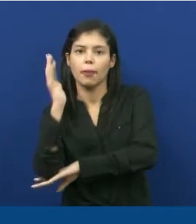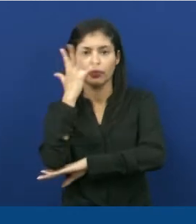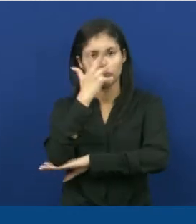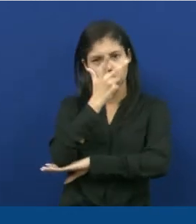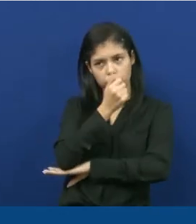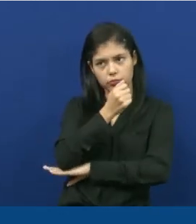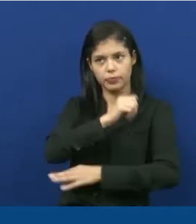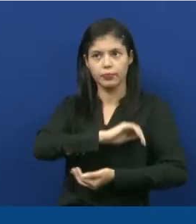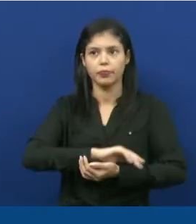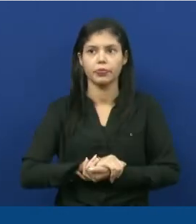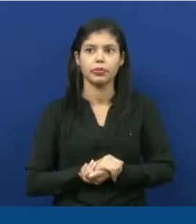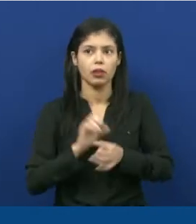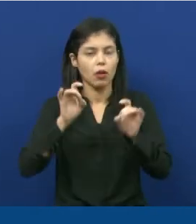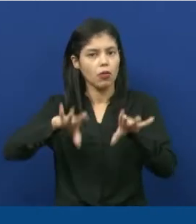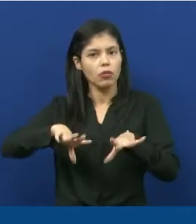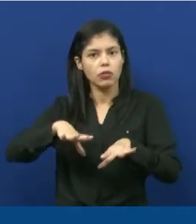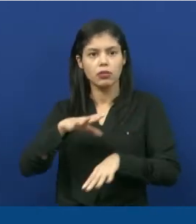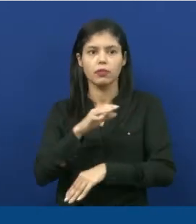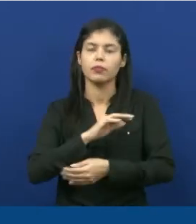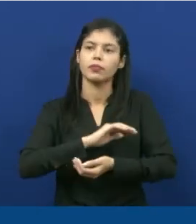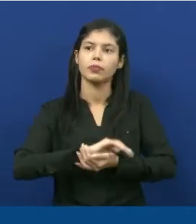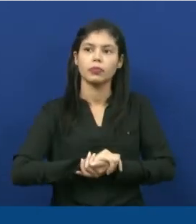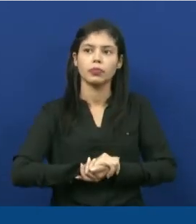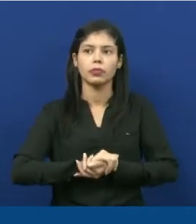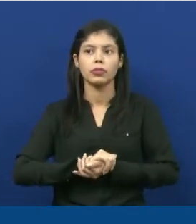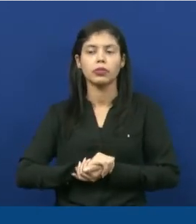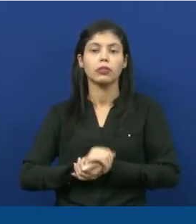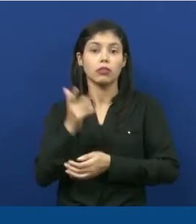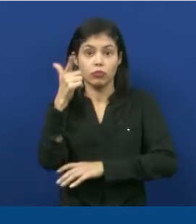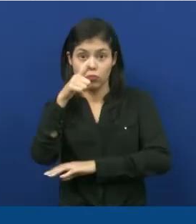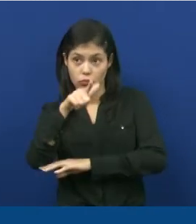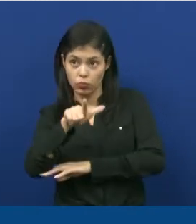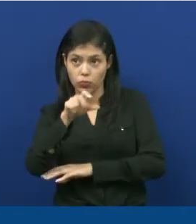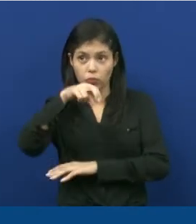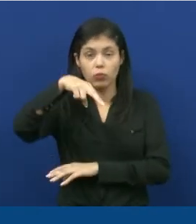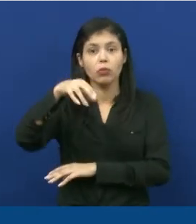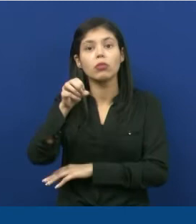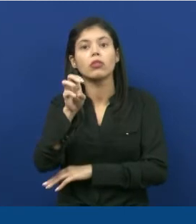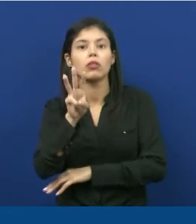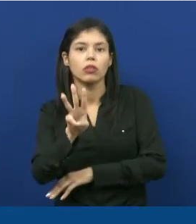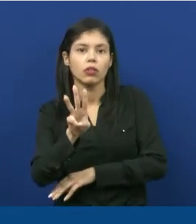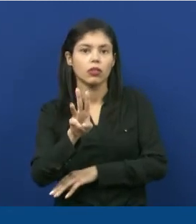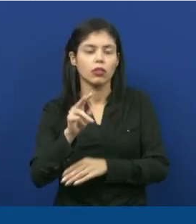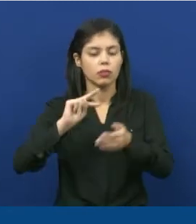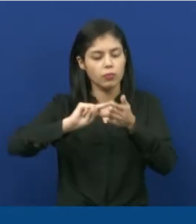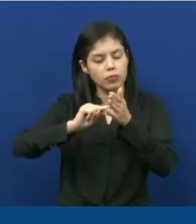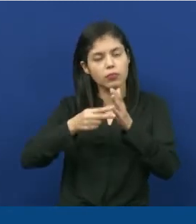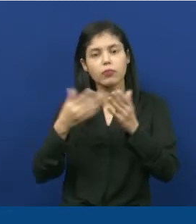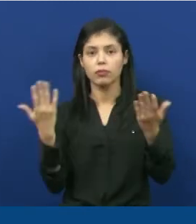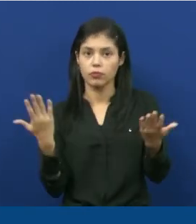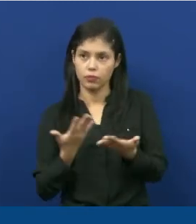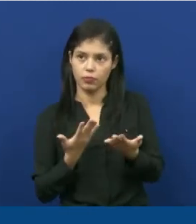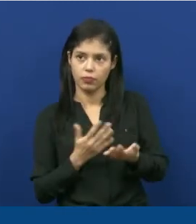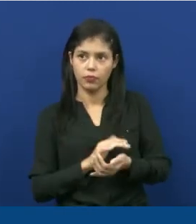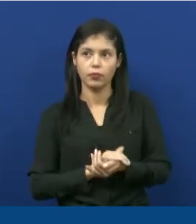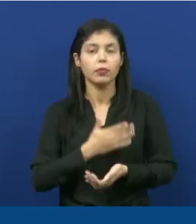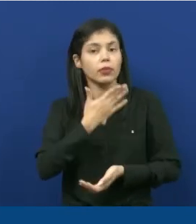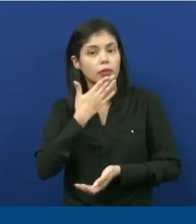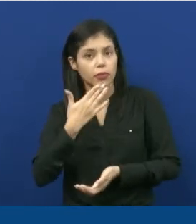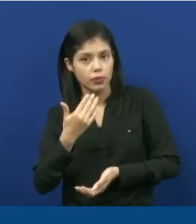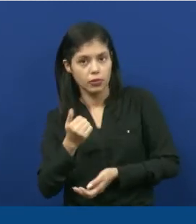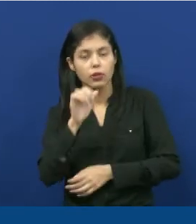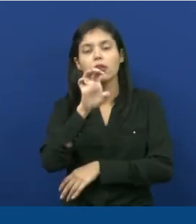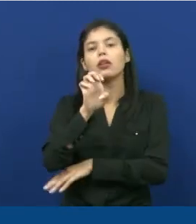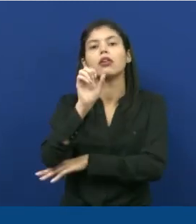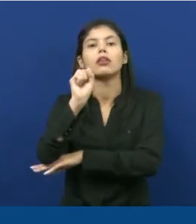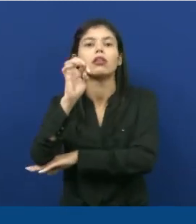nós temos aí, we are studying English now. De novo lá a palavrinha now, que significa agora, né? Melhor